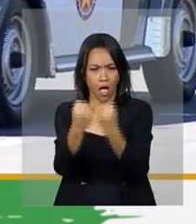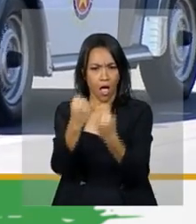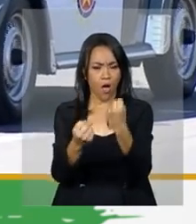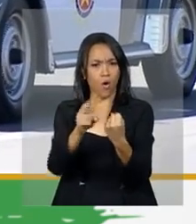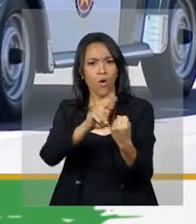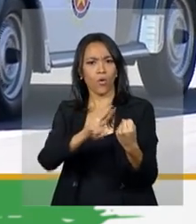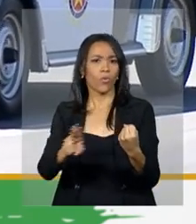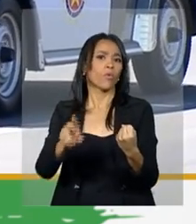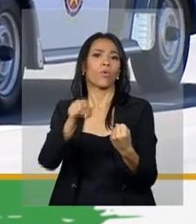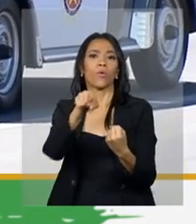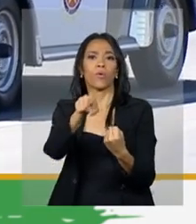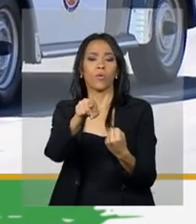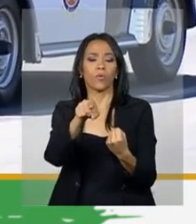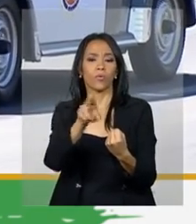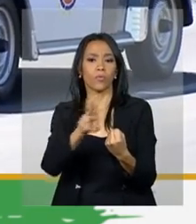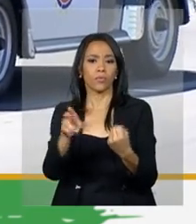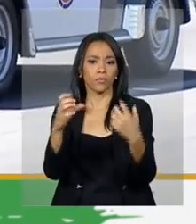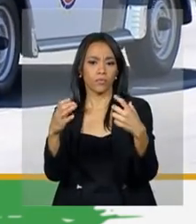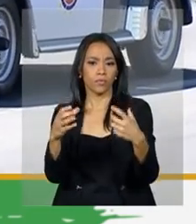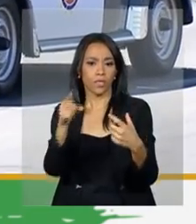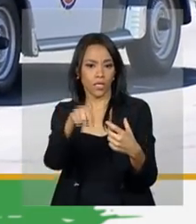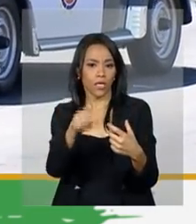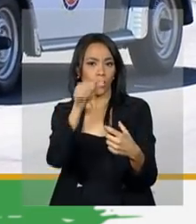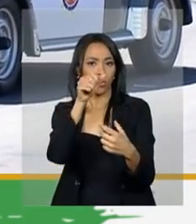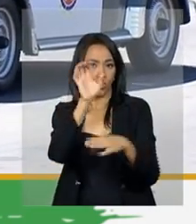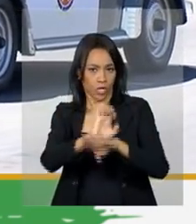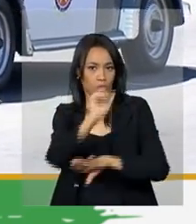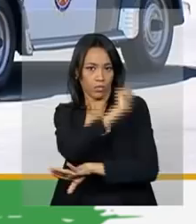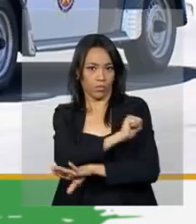carro Urutu, digo, lá no Rio de Janeiro.